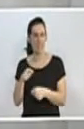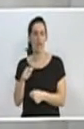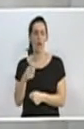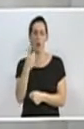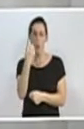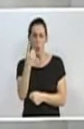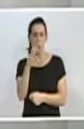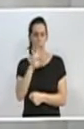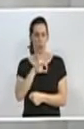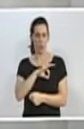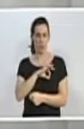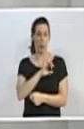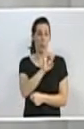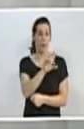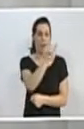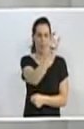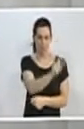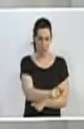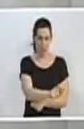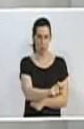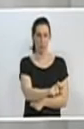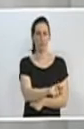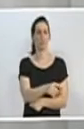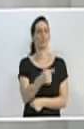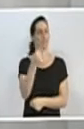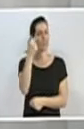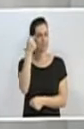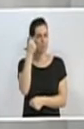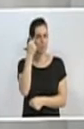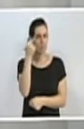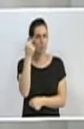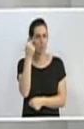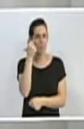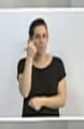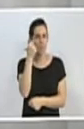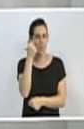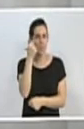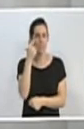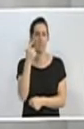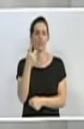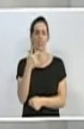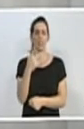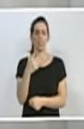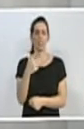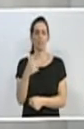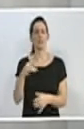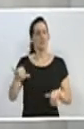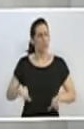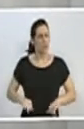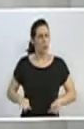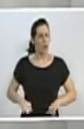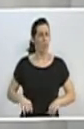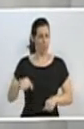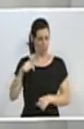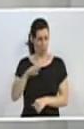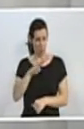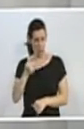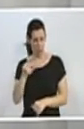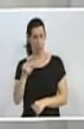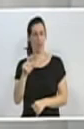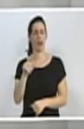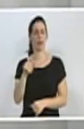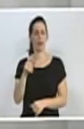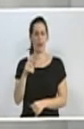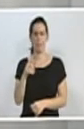policial para cada cidadão. E não pense, os senhores, que a nossa cruz aqui de Blumenau, com a carência de policiais, é a